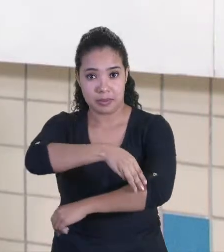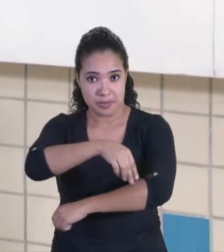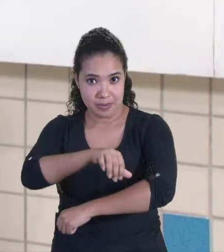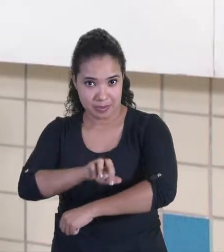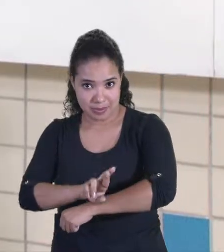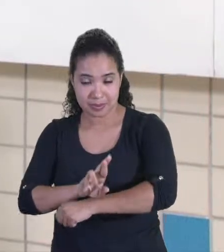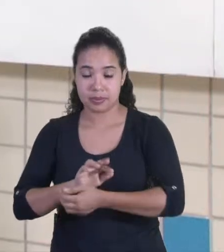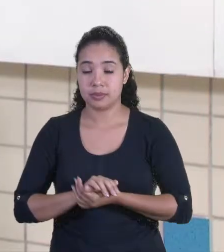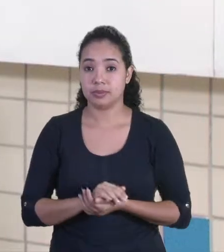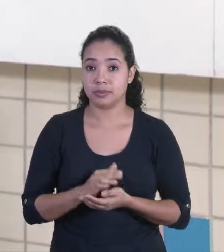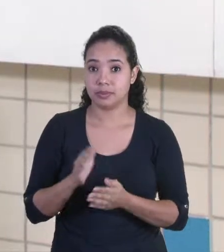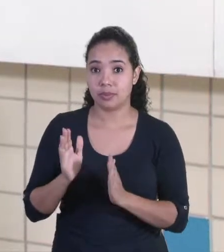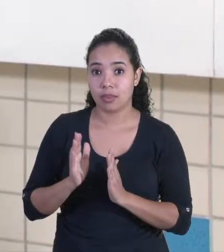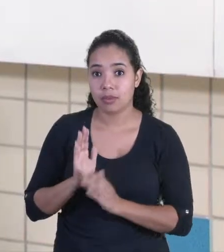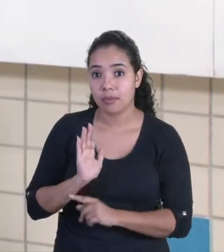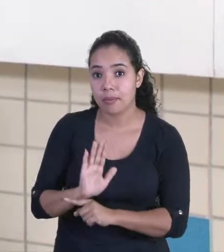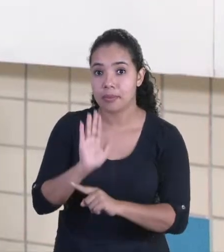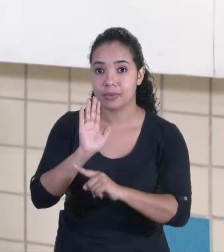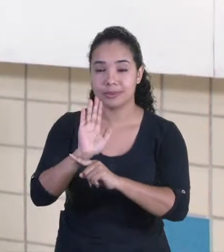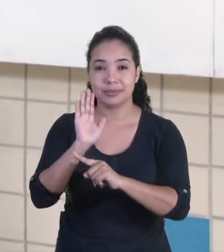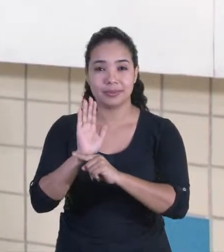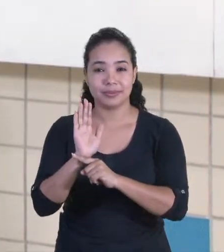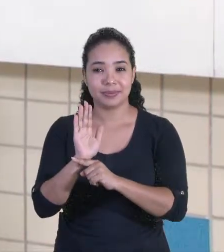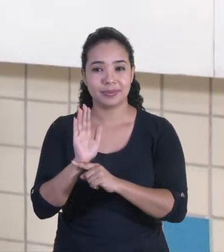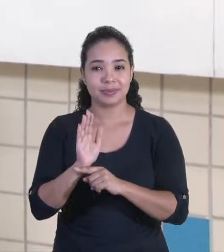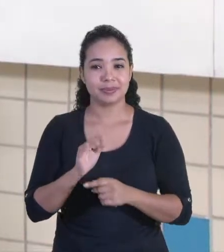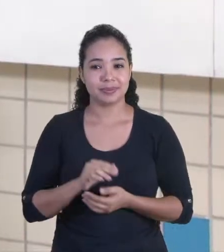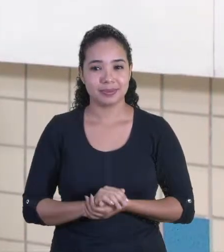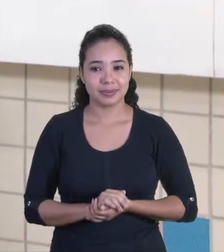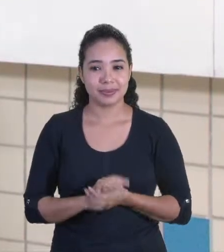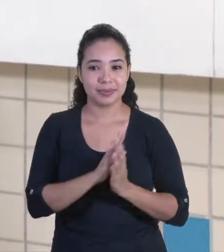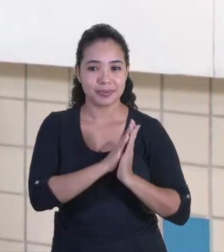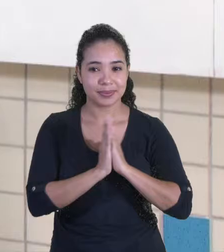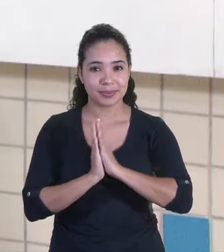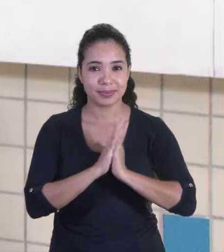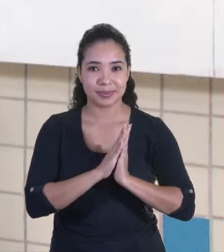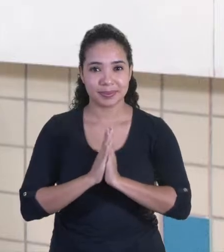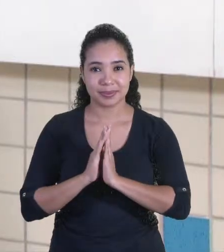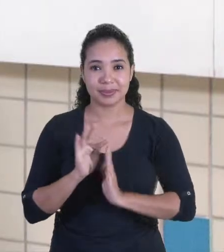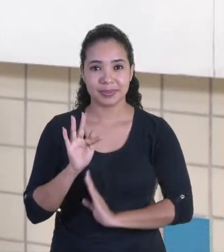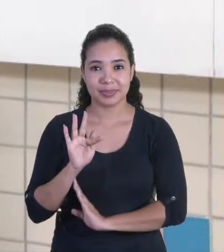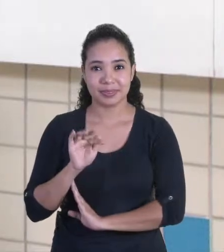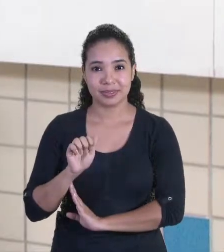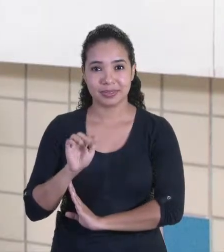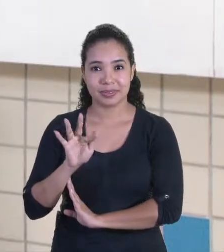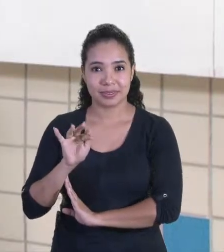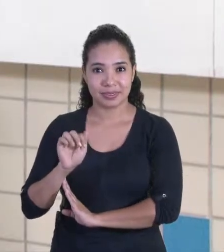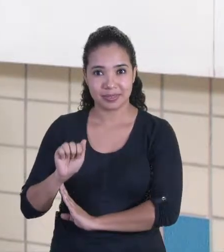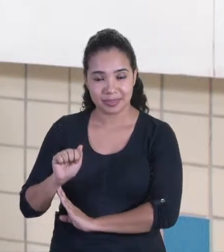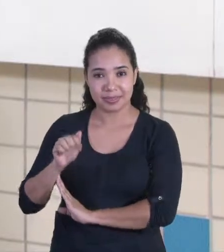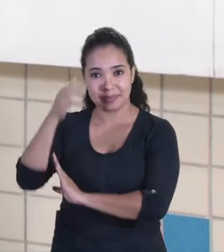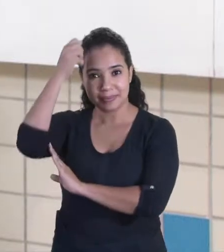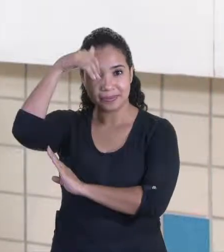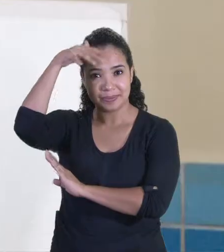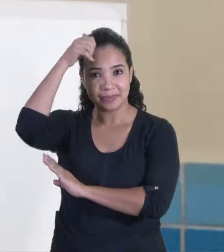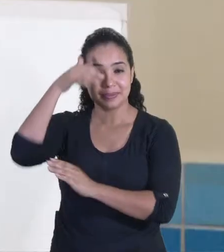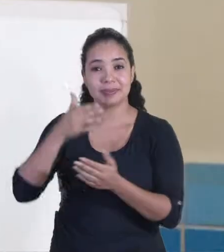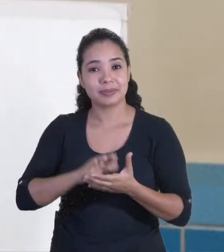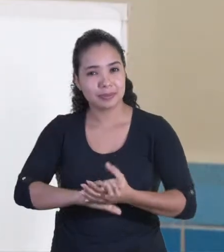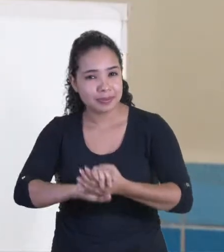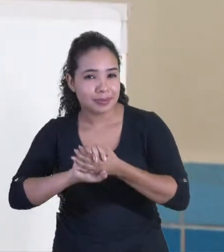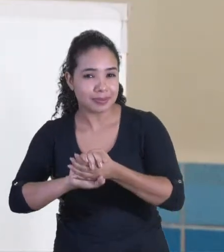aula, está presente a queridíssima Fava de Belota. Cumprimento os alunos, Fava.